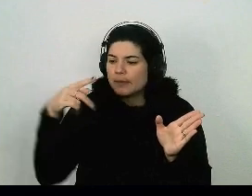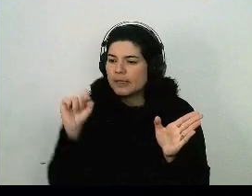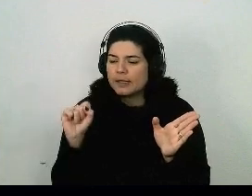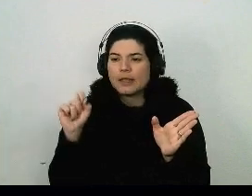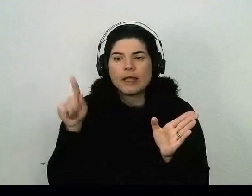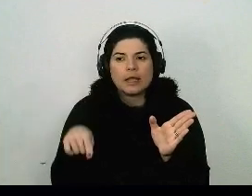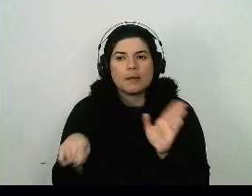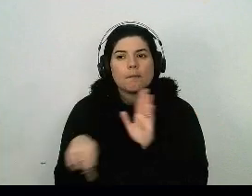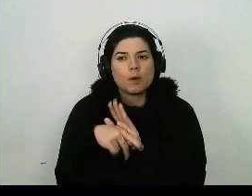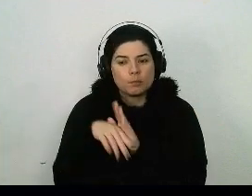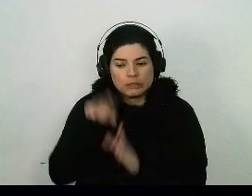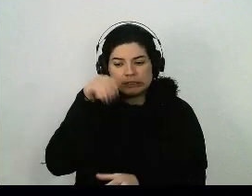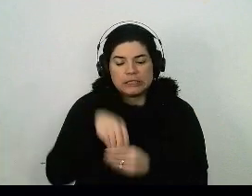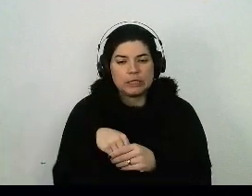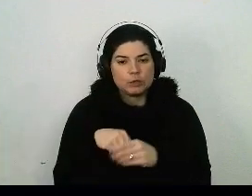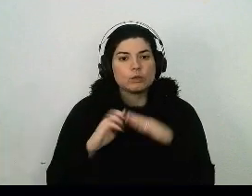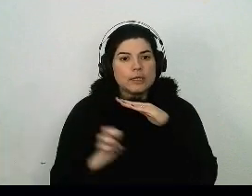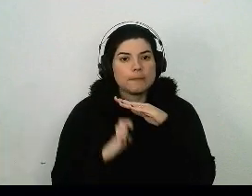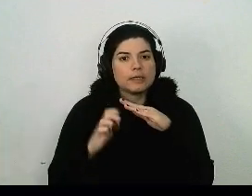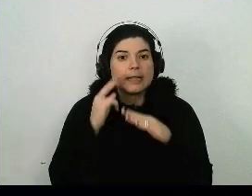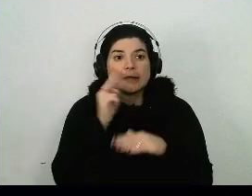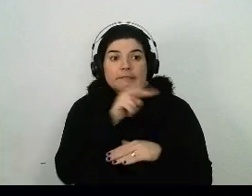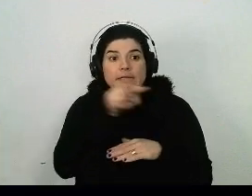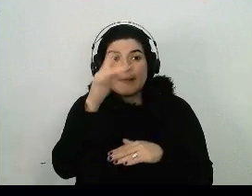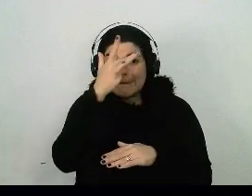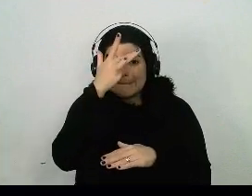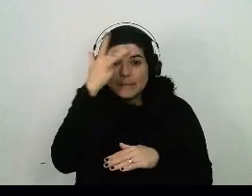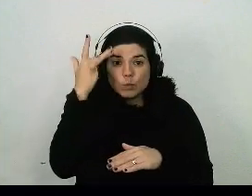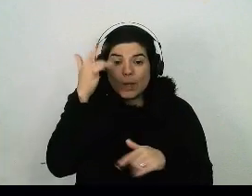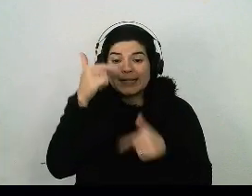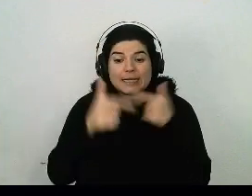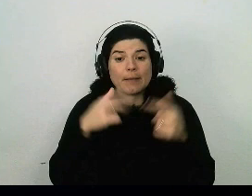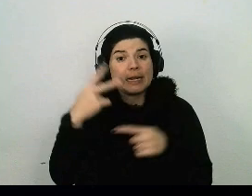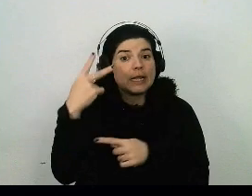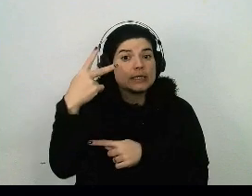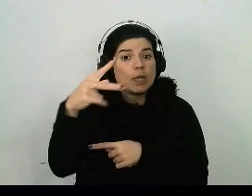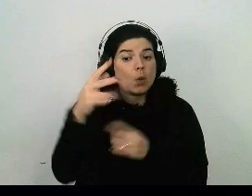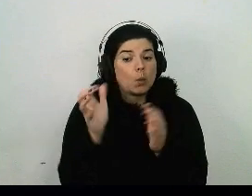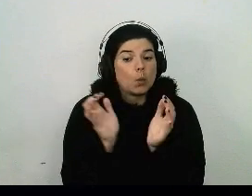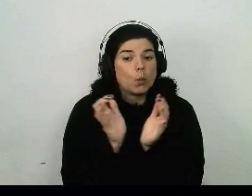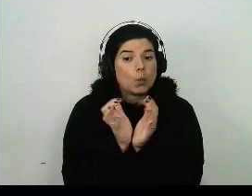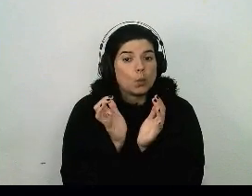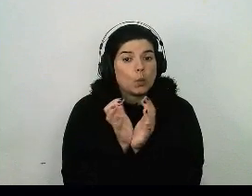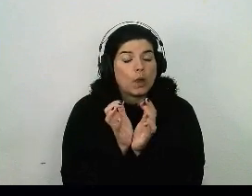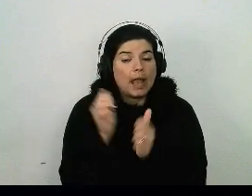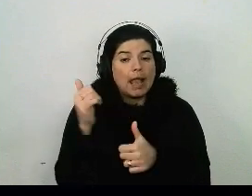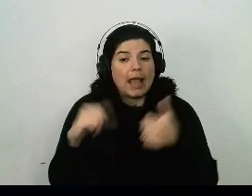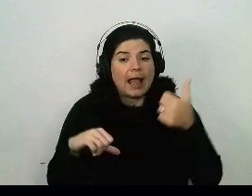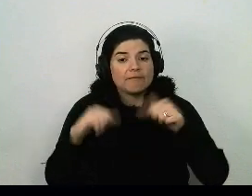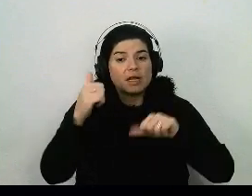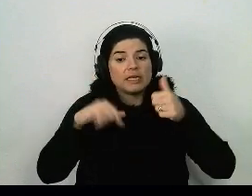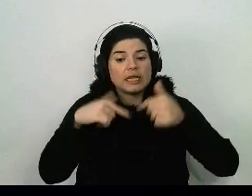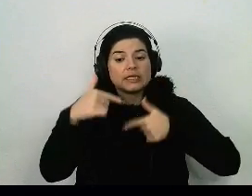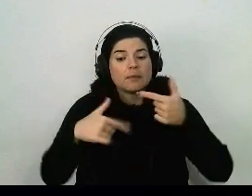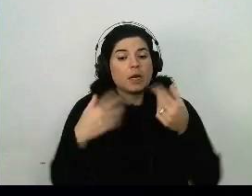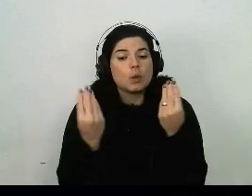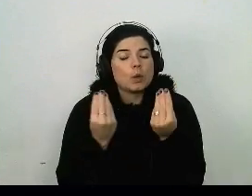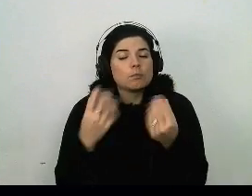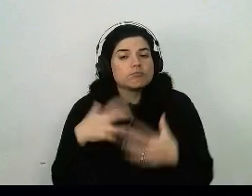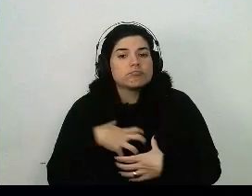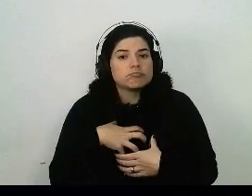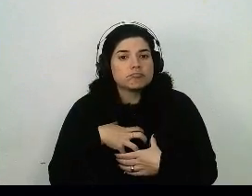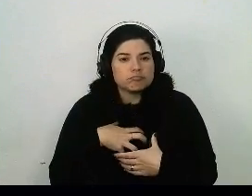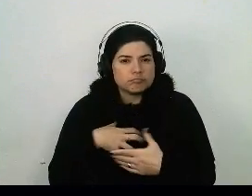para dentro de casa para ver como que as pessoas que trabalham nas suas equipes avaliam trabalhar lá e se elas recomendariam